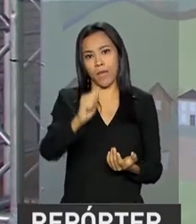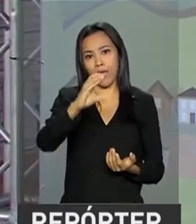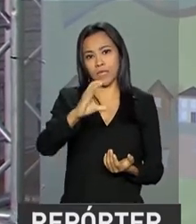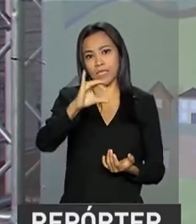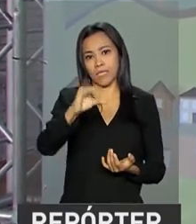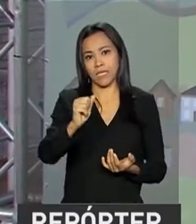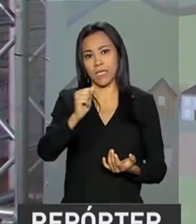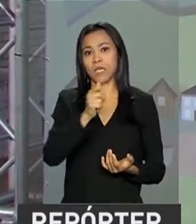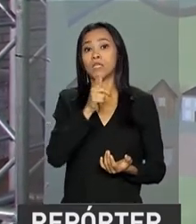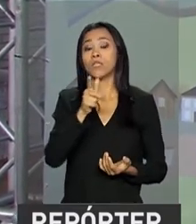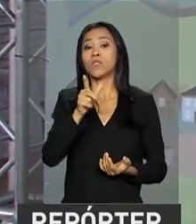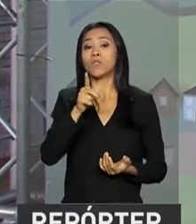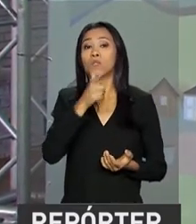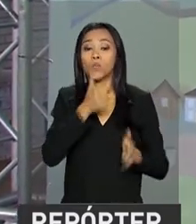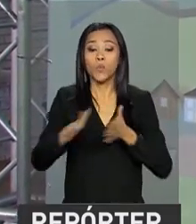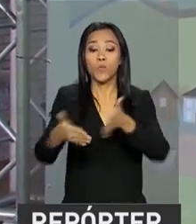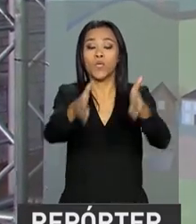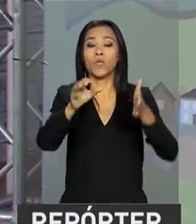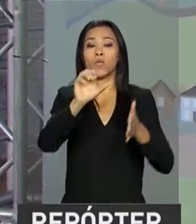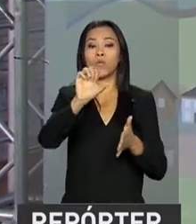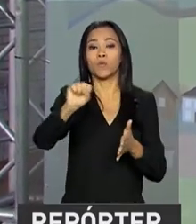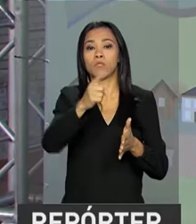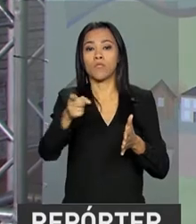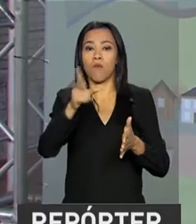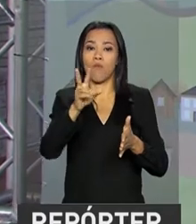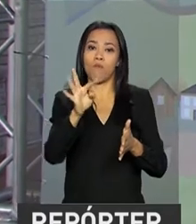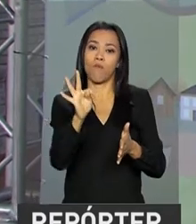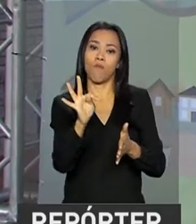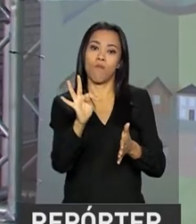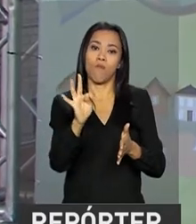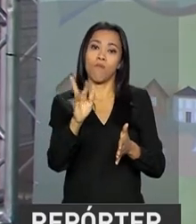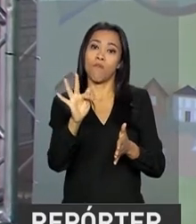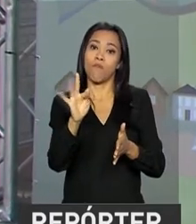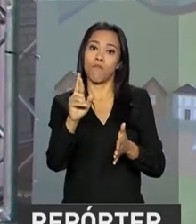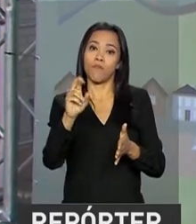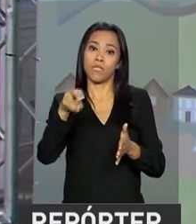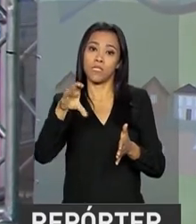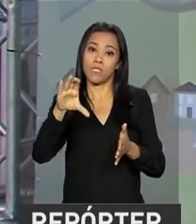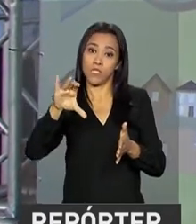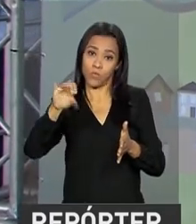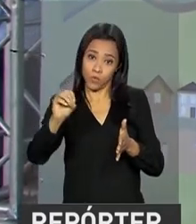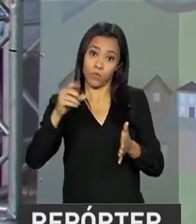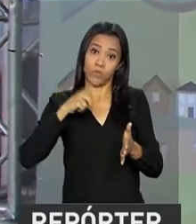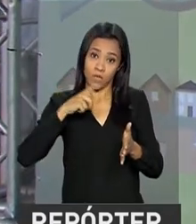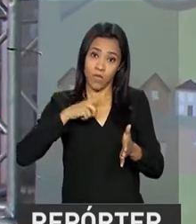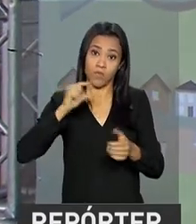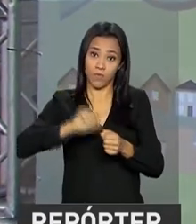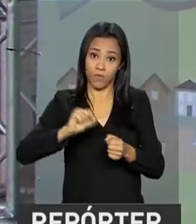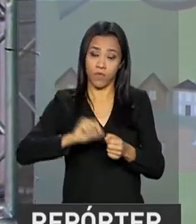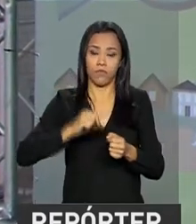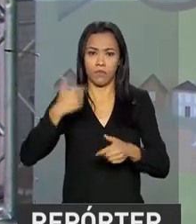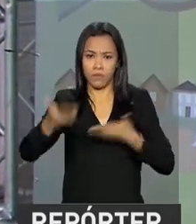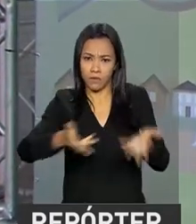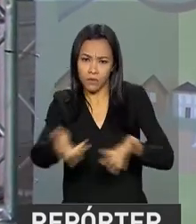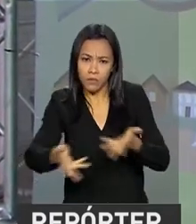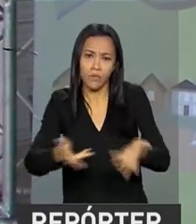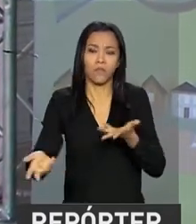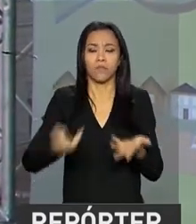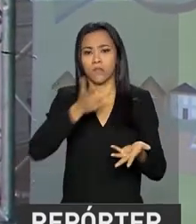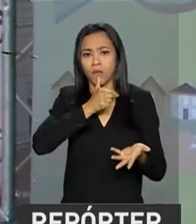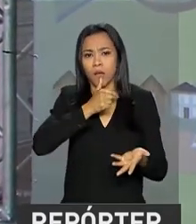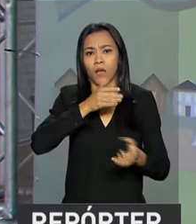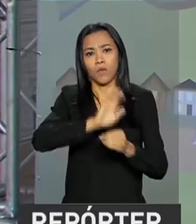Francisco. Nós já nesse curto espaço de tempo temos intensificado programas de esgoto e de